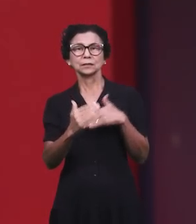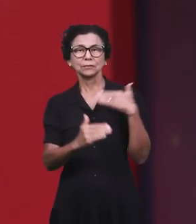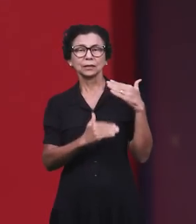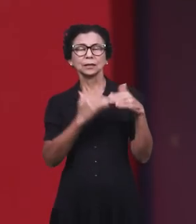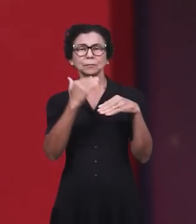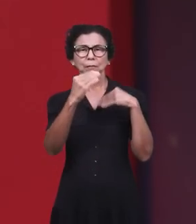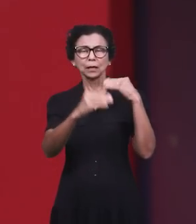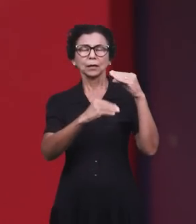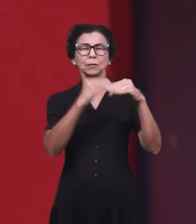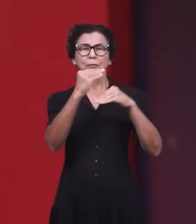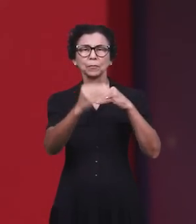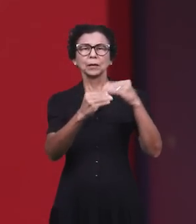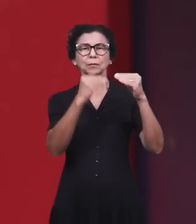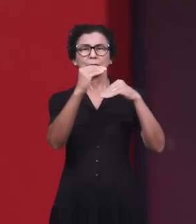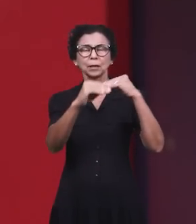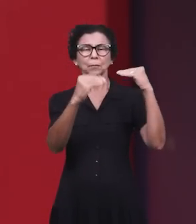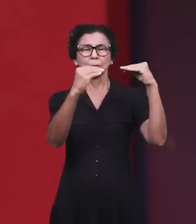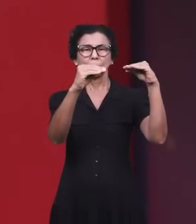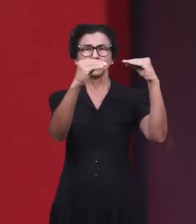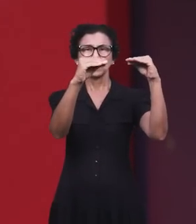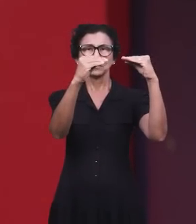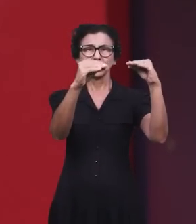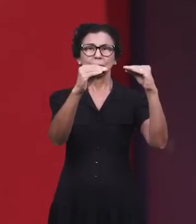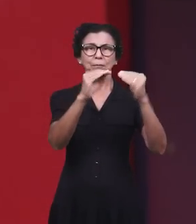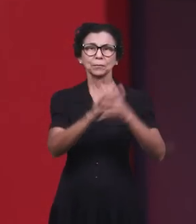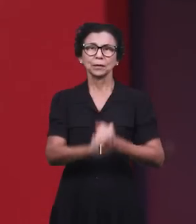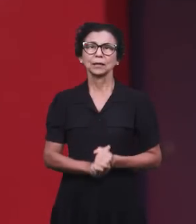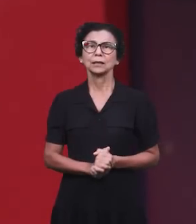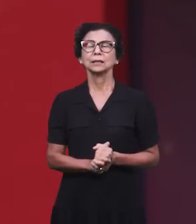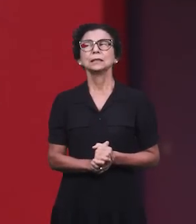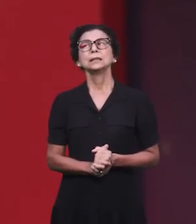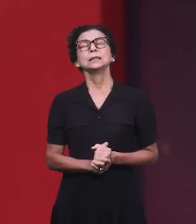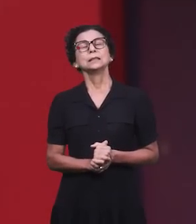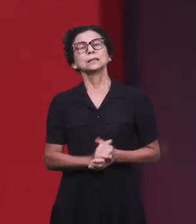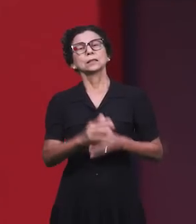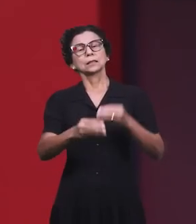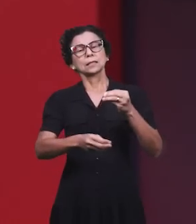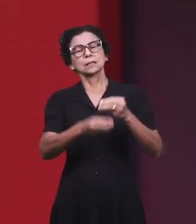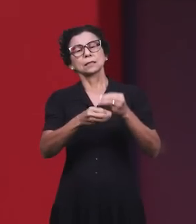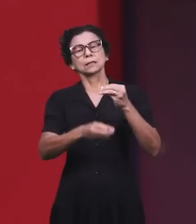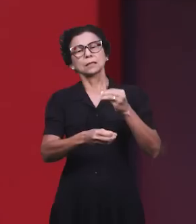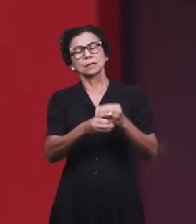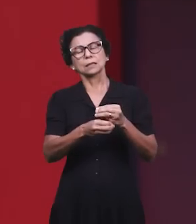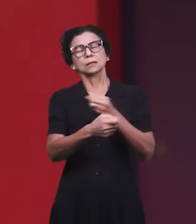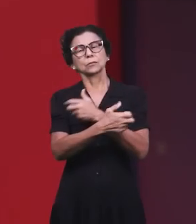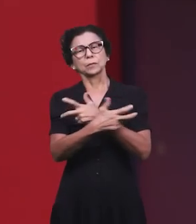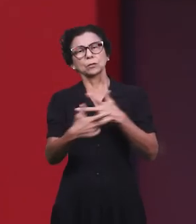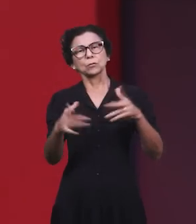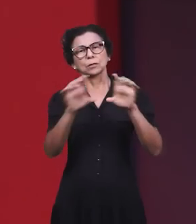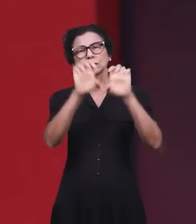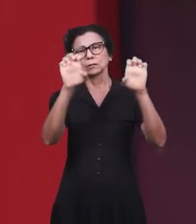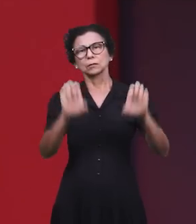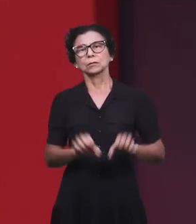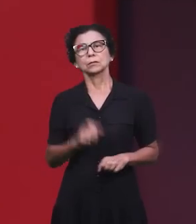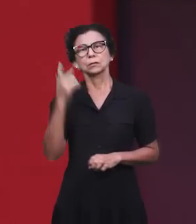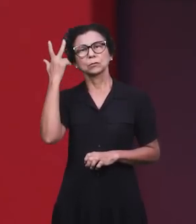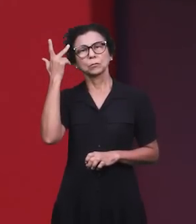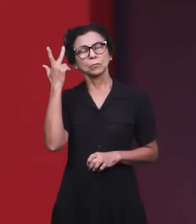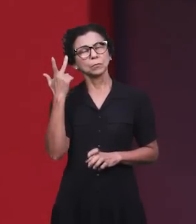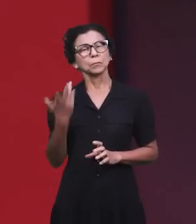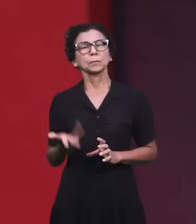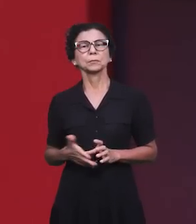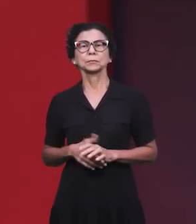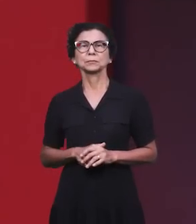mais manutenções. Então, ao longo do tempo, são mais manutenções que são requeridas na estrutura. Isso é normal, isso é comum,